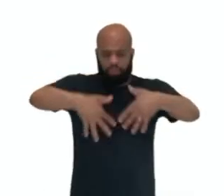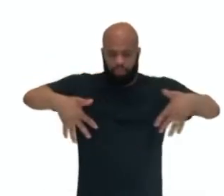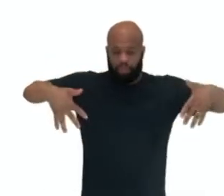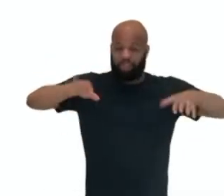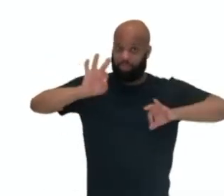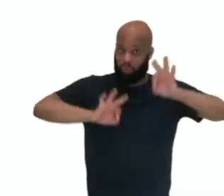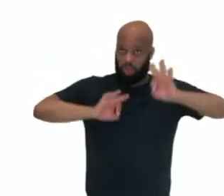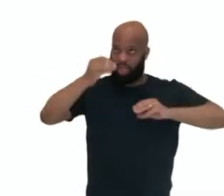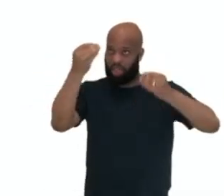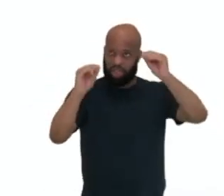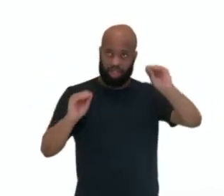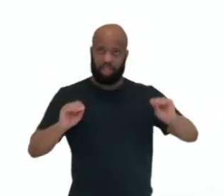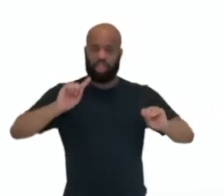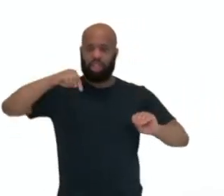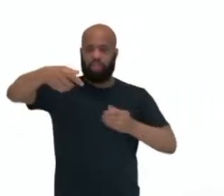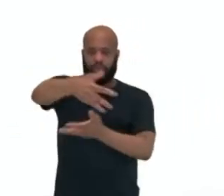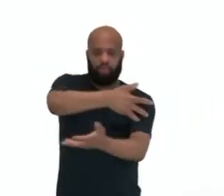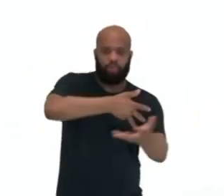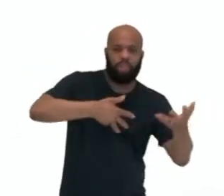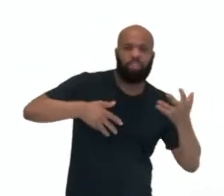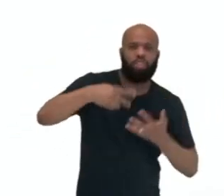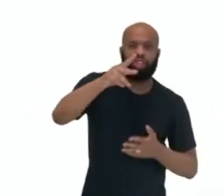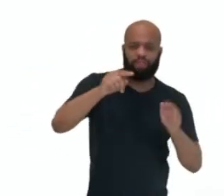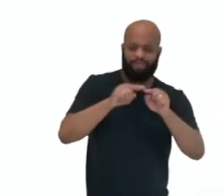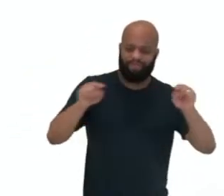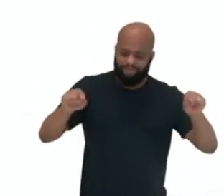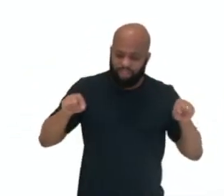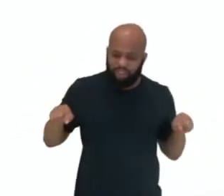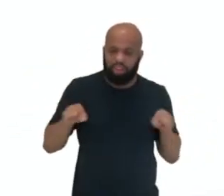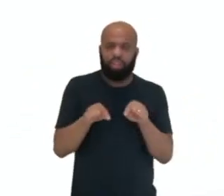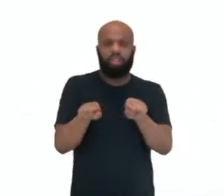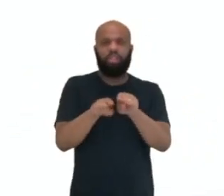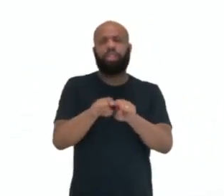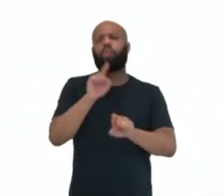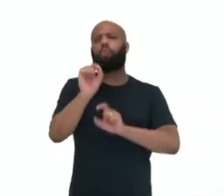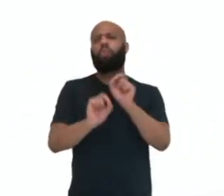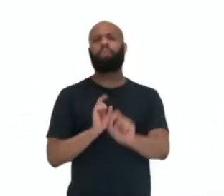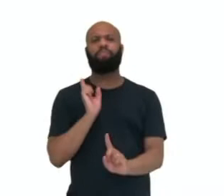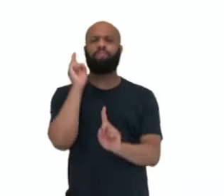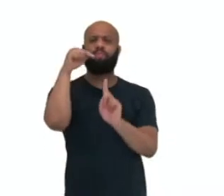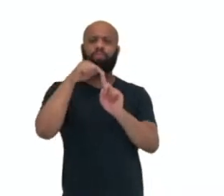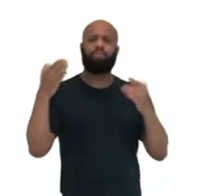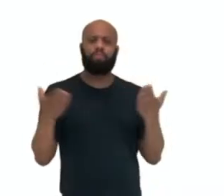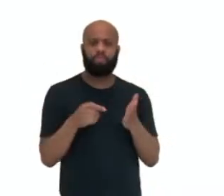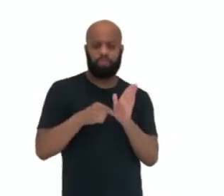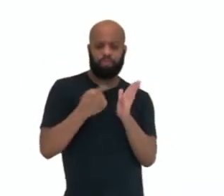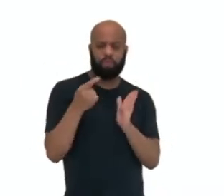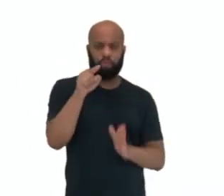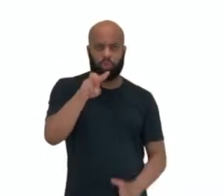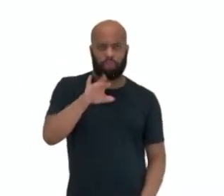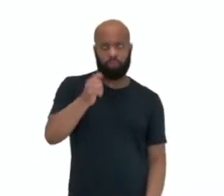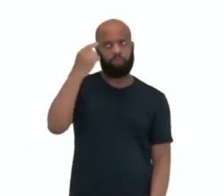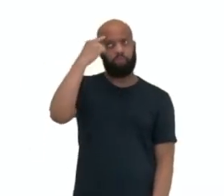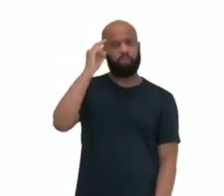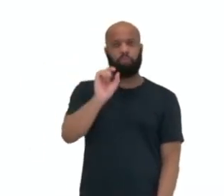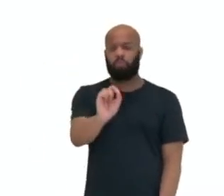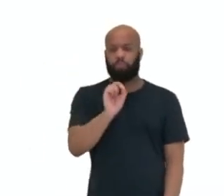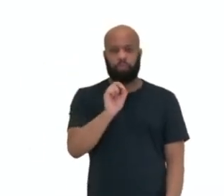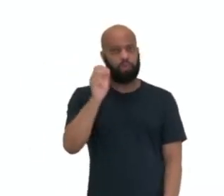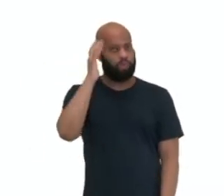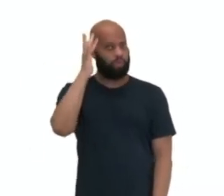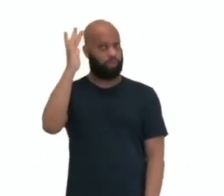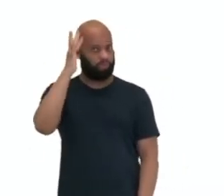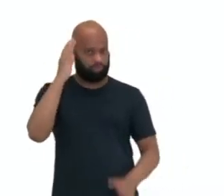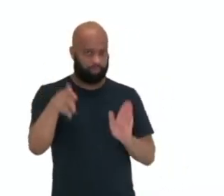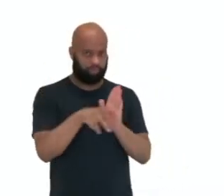seguida, socialize a produção com a sua turma. Então, a ideia é vocês pensarem primeiro o que é exatamente a teoria da